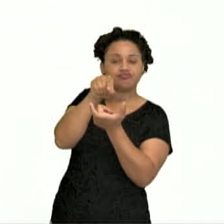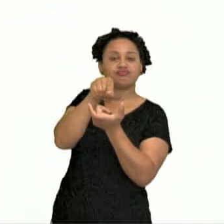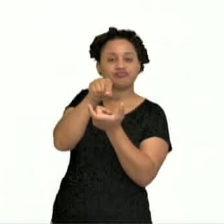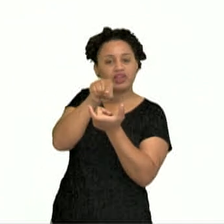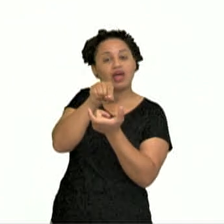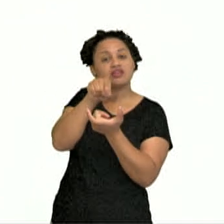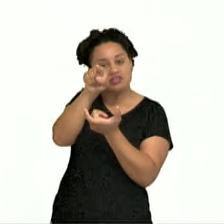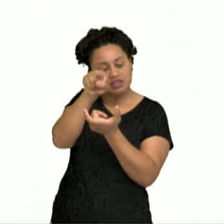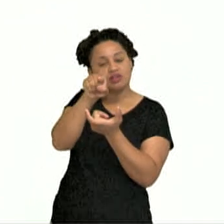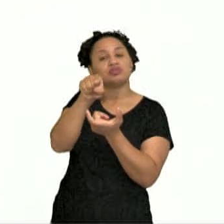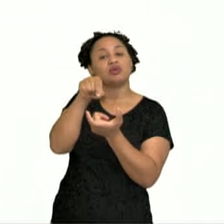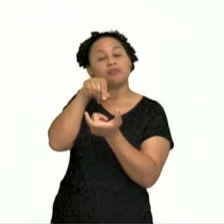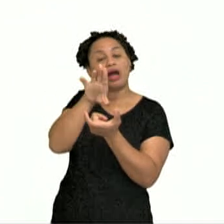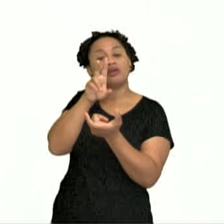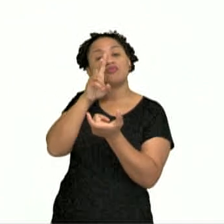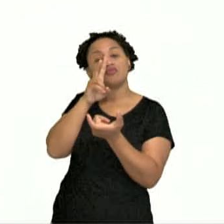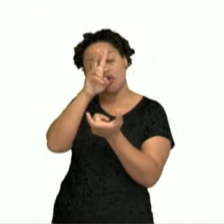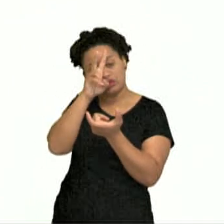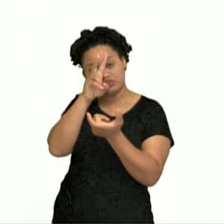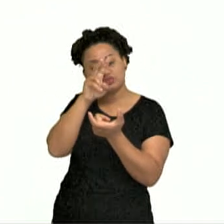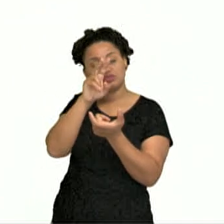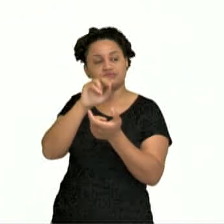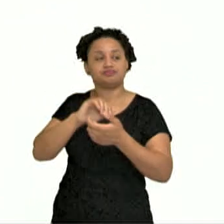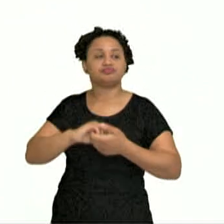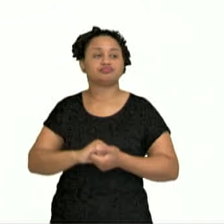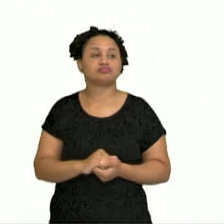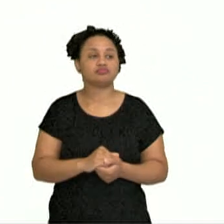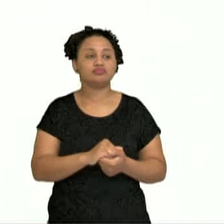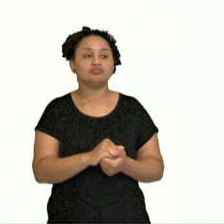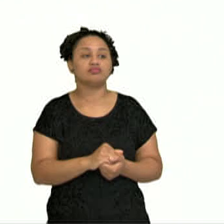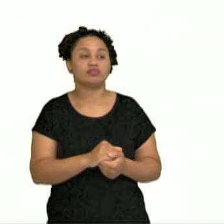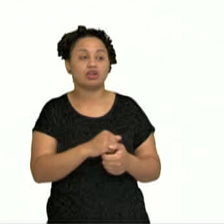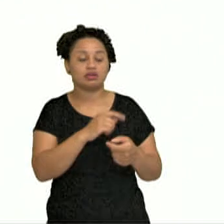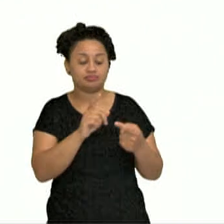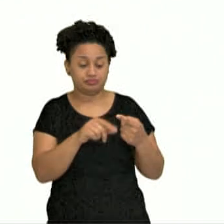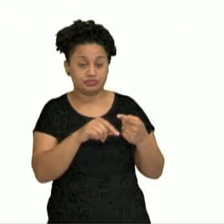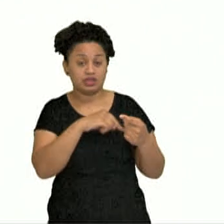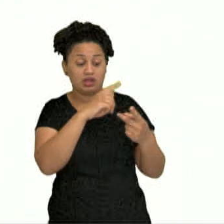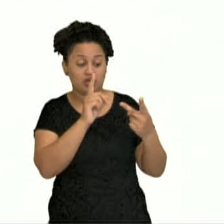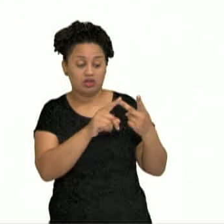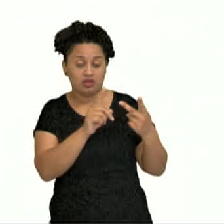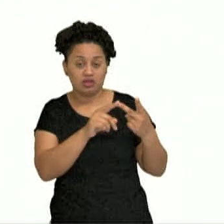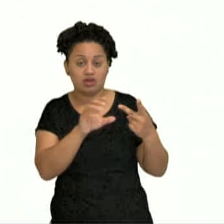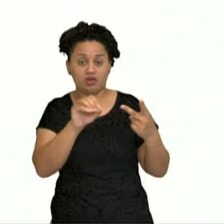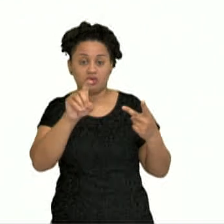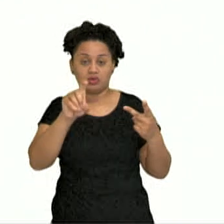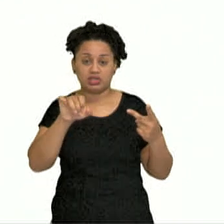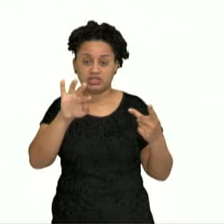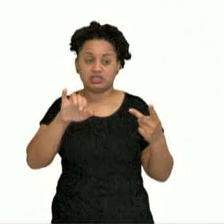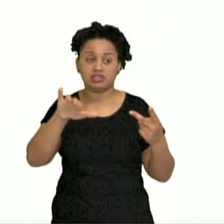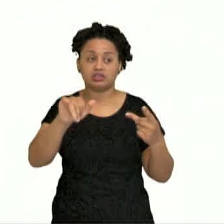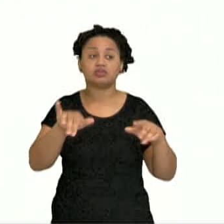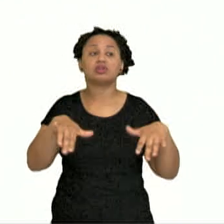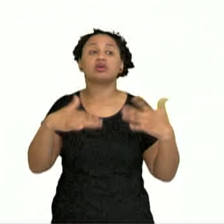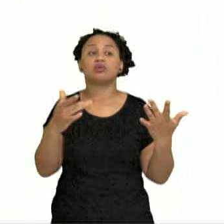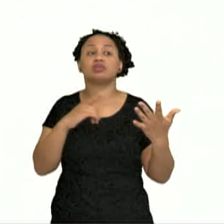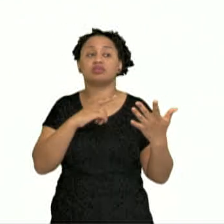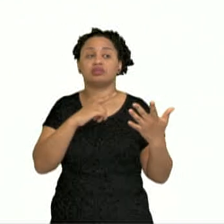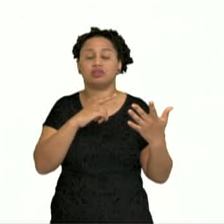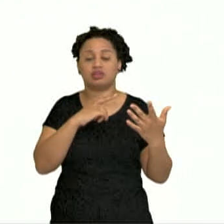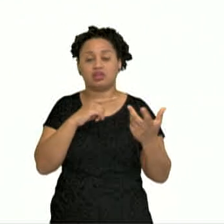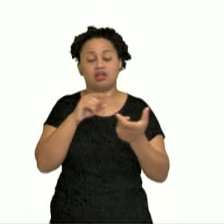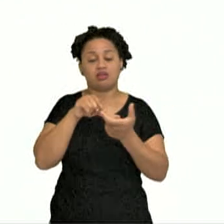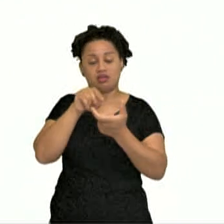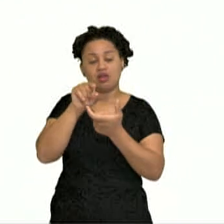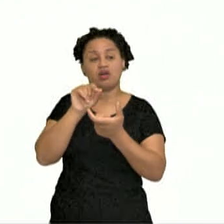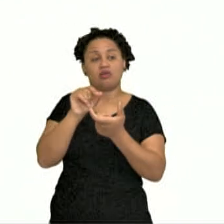por isso, chamamos de paroxítona. Agora, a oxítona, quando isso ocorre? Quando a acentuação, a